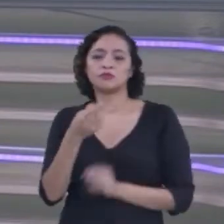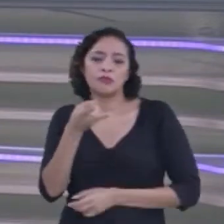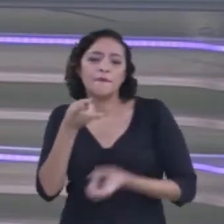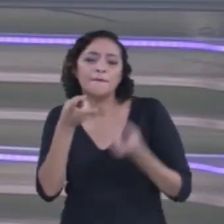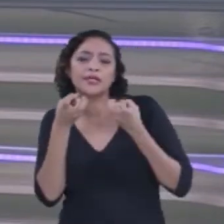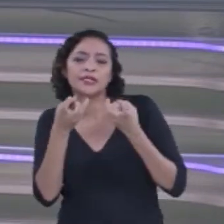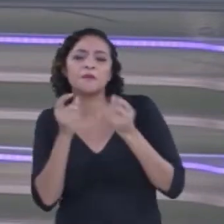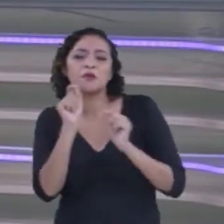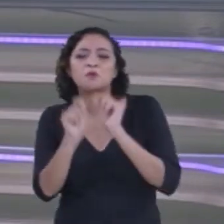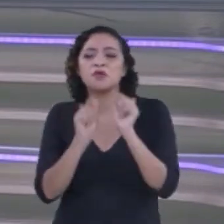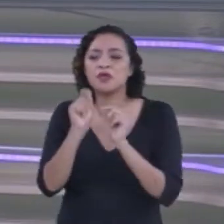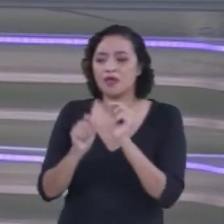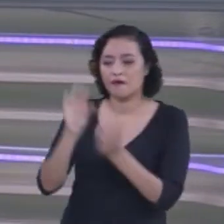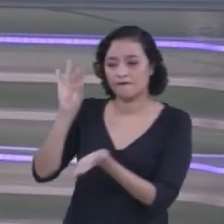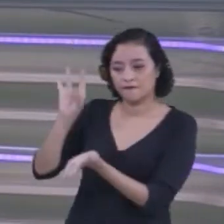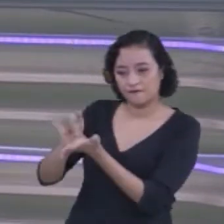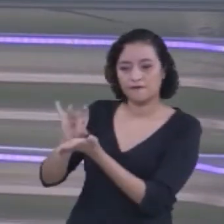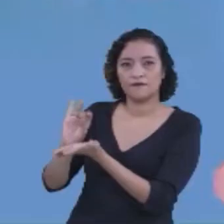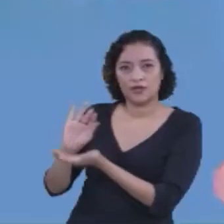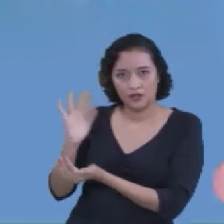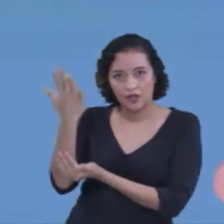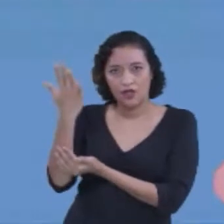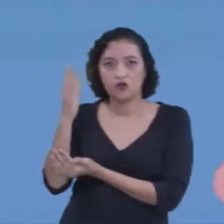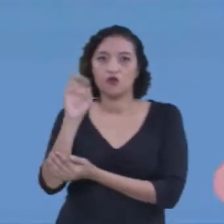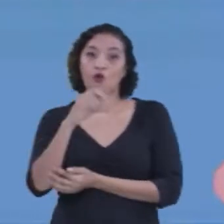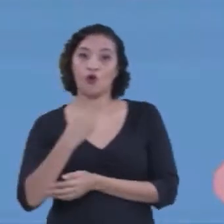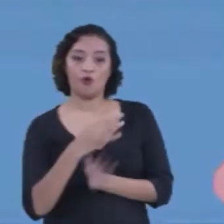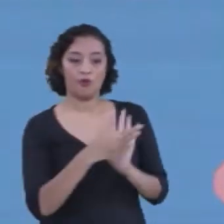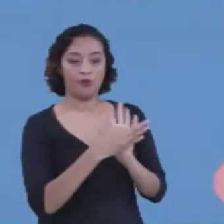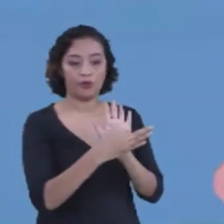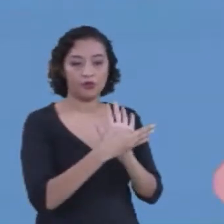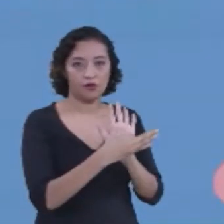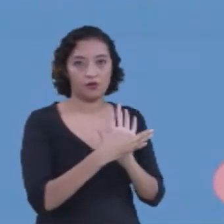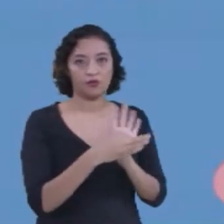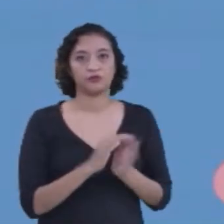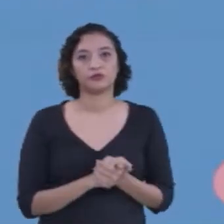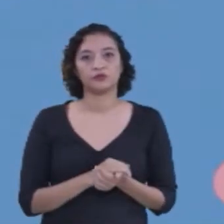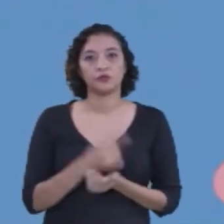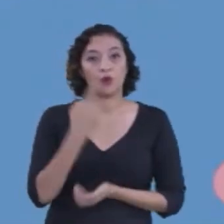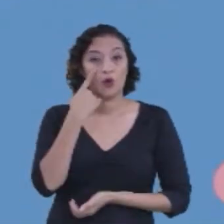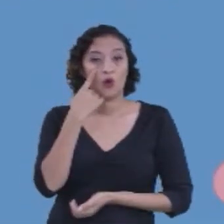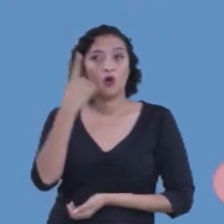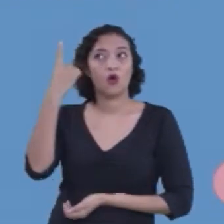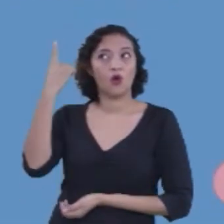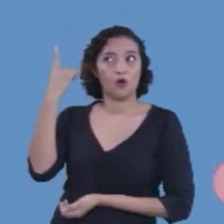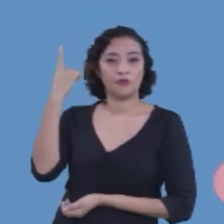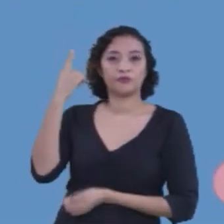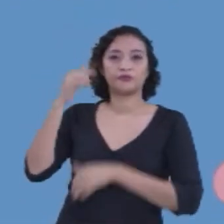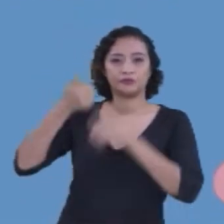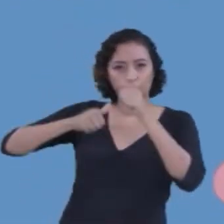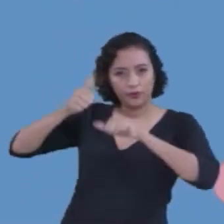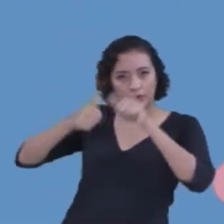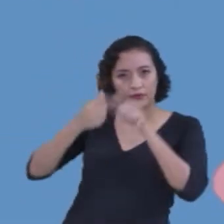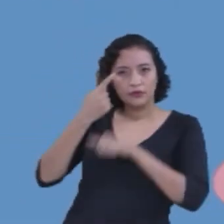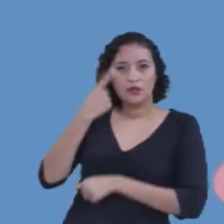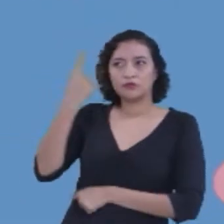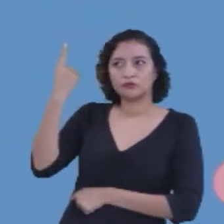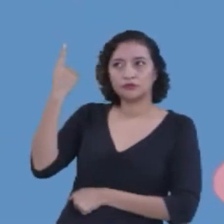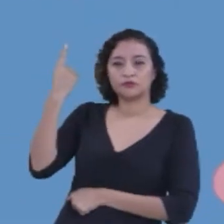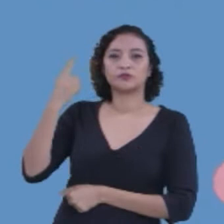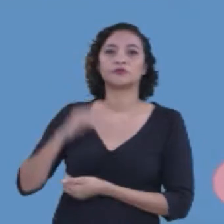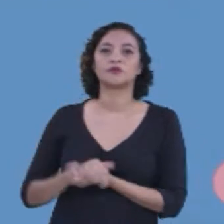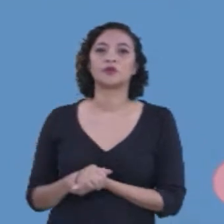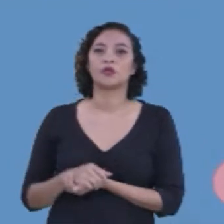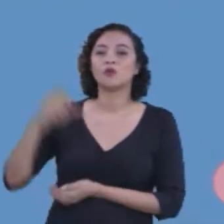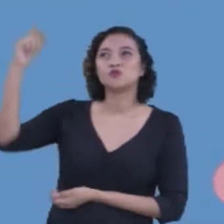uma opinião. Olha só, observe aí. Muito bem, vamos analisar? Sob o sol